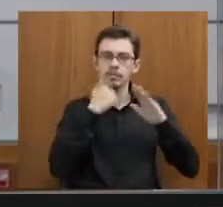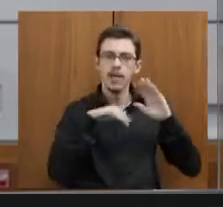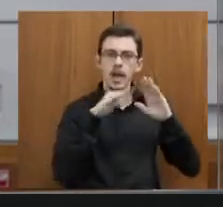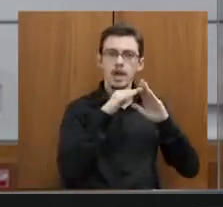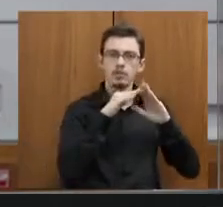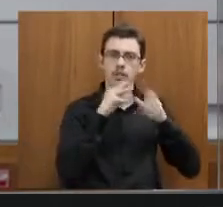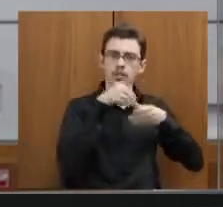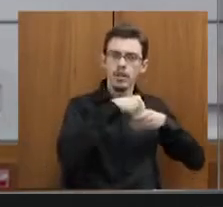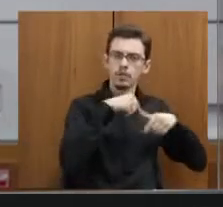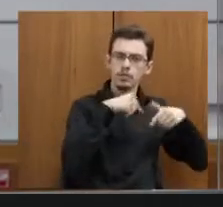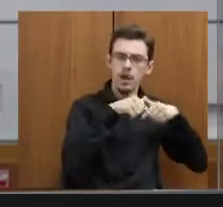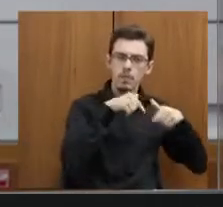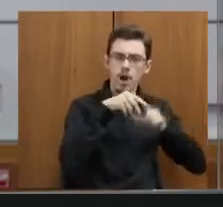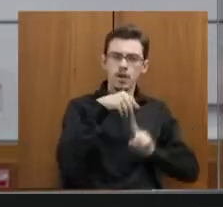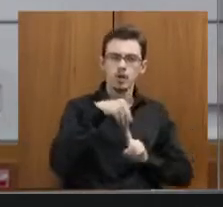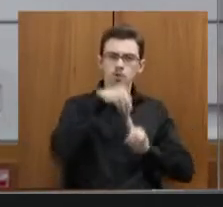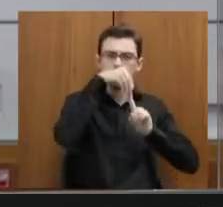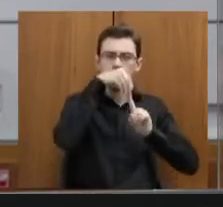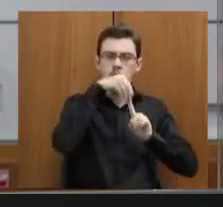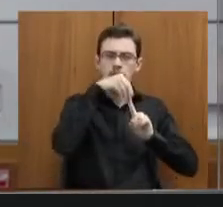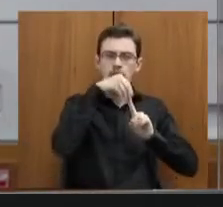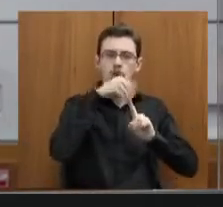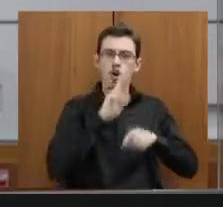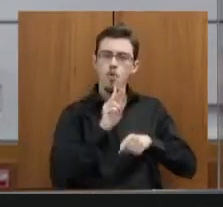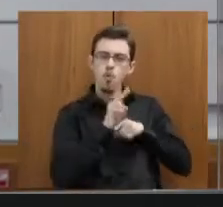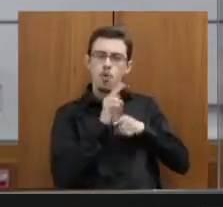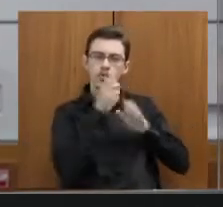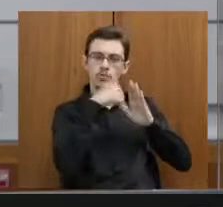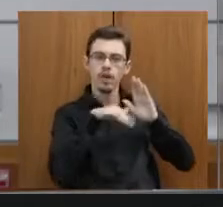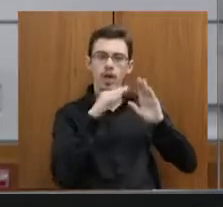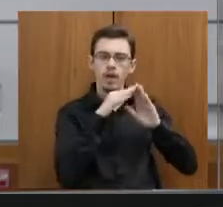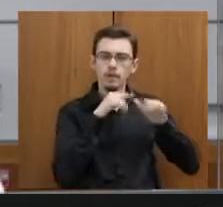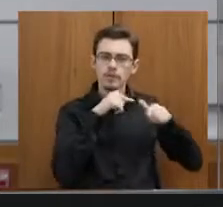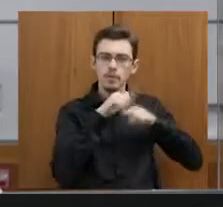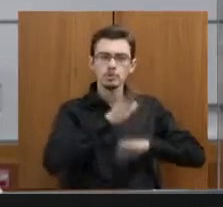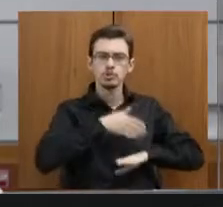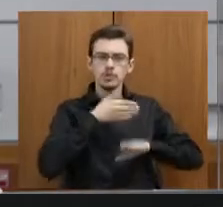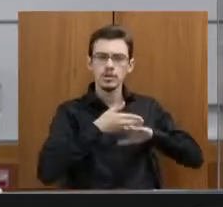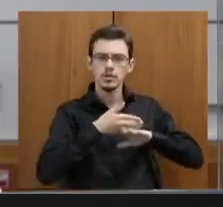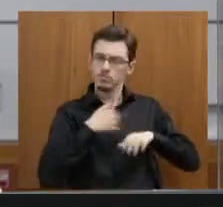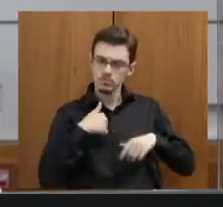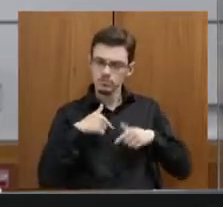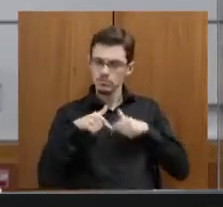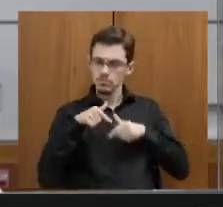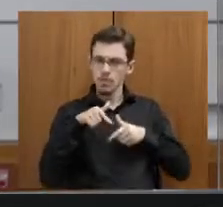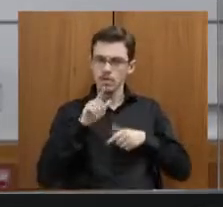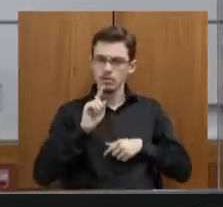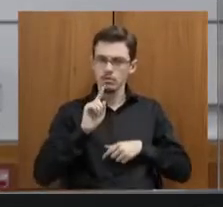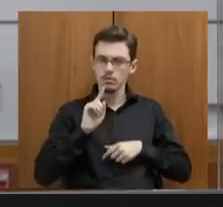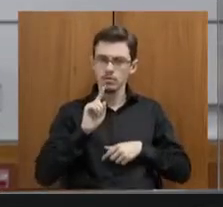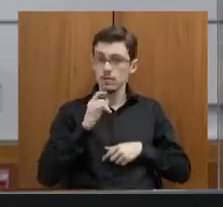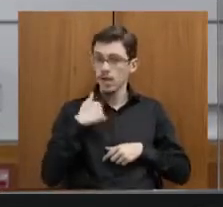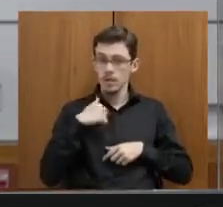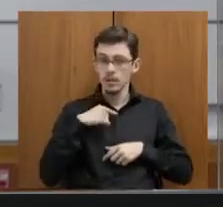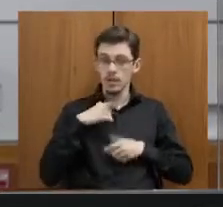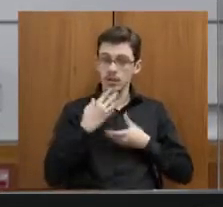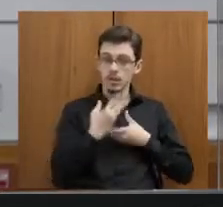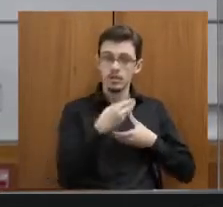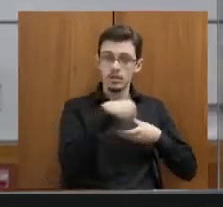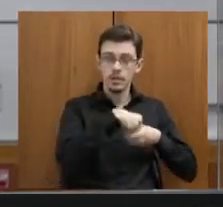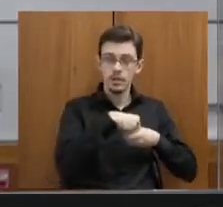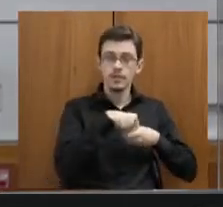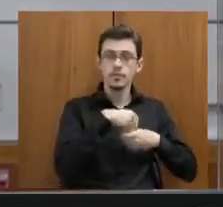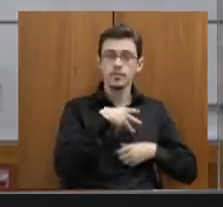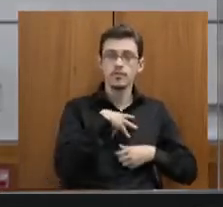é o que é autoridade tradicional que cuidas aquela casa o dia inteiro mas com aquelas pessoas todos os filhos filhos alguns